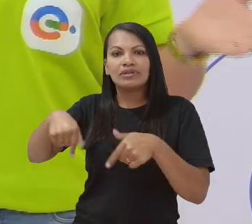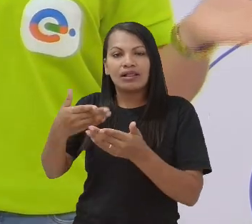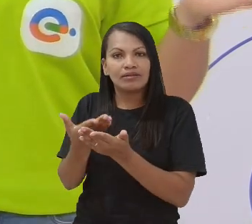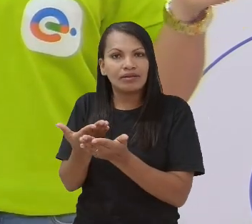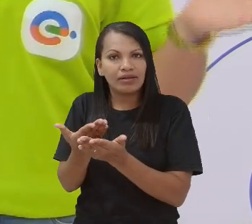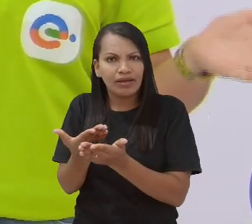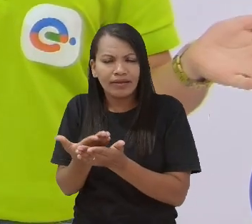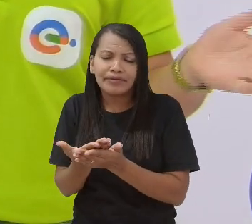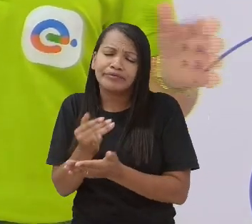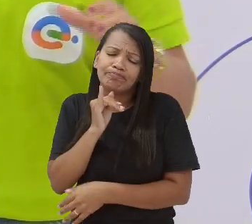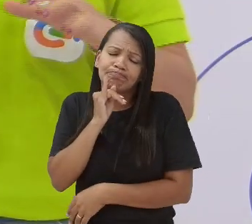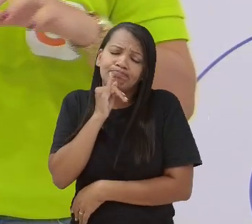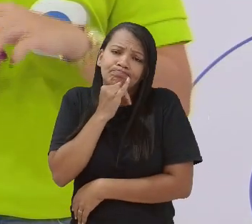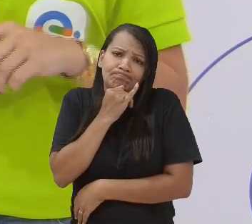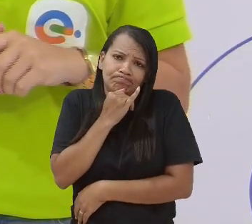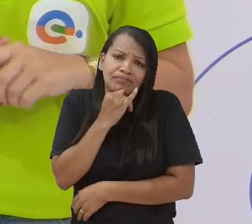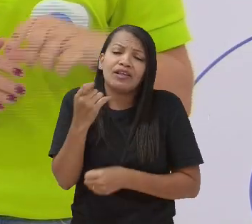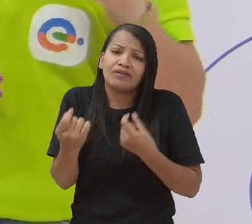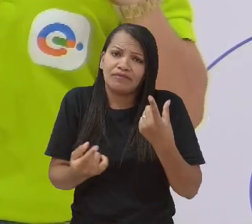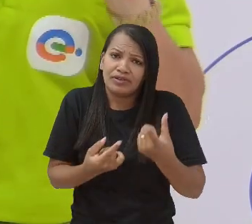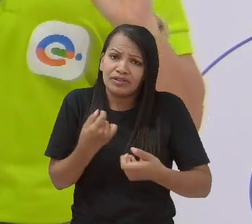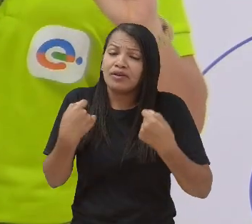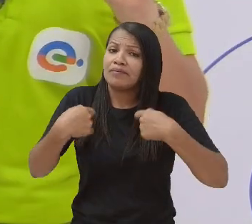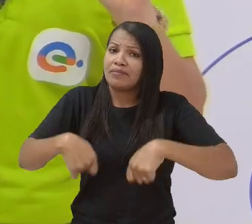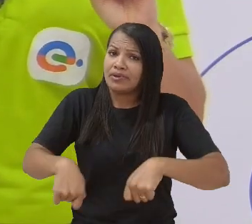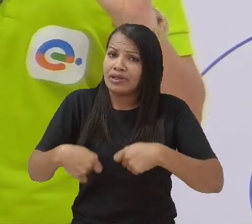que infelizmente precisa ser